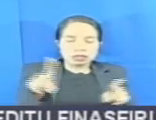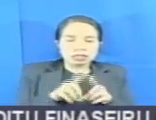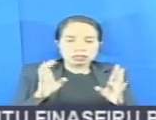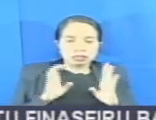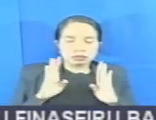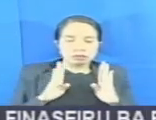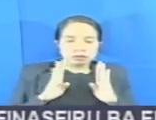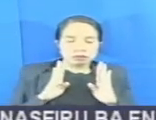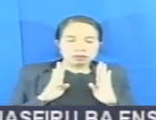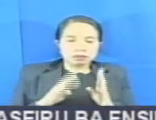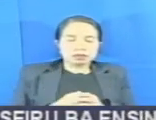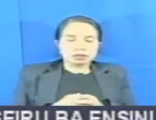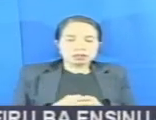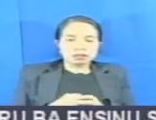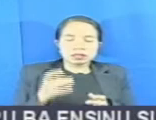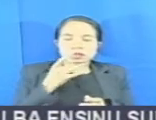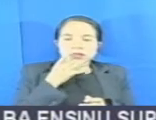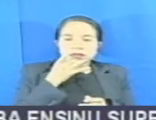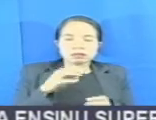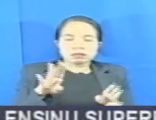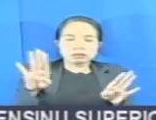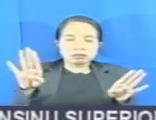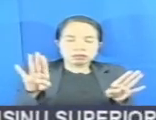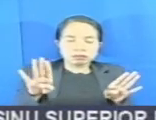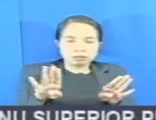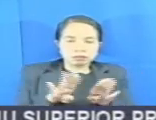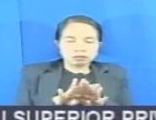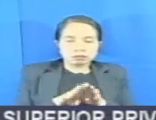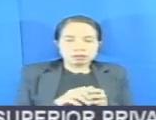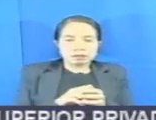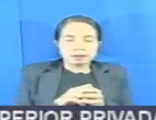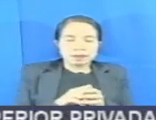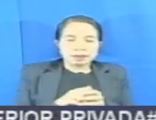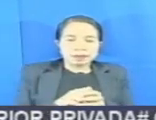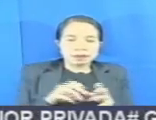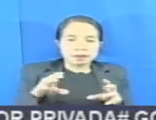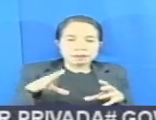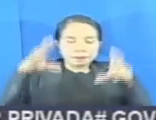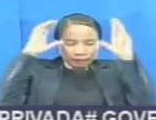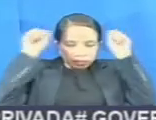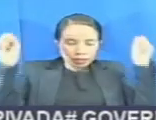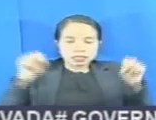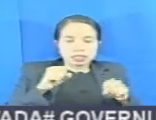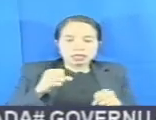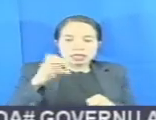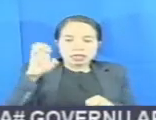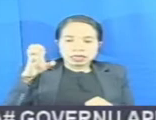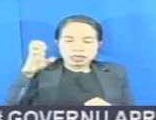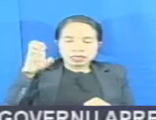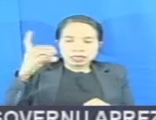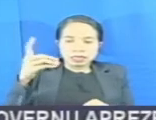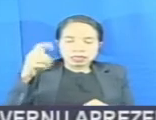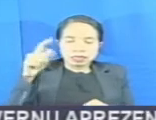a eletricidade matelacan e a capital dele no área rural. Presidente do Conselho de Administração RTLP reconhece a questão,